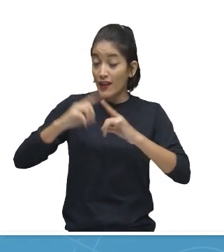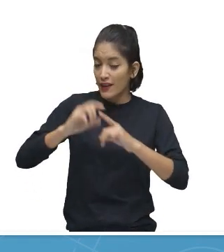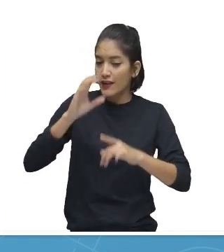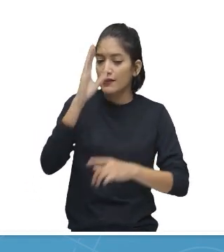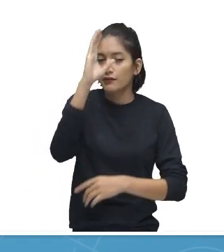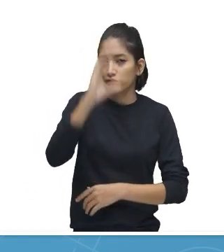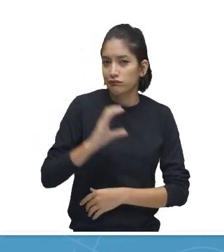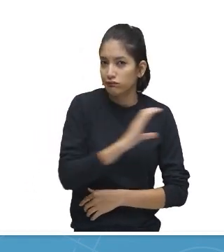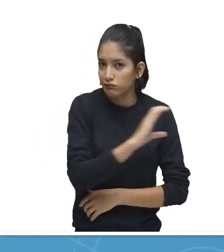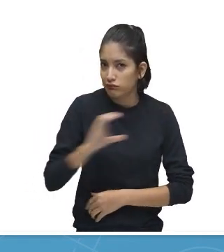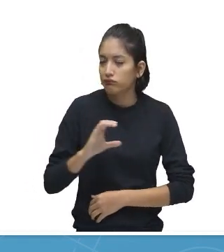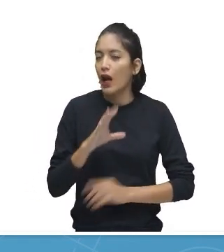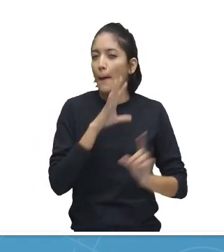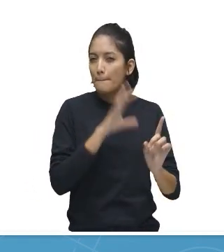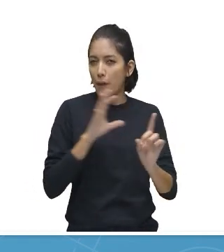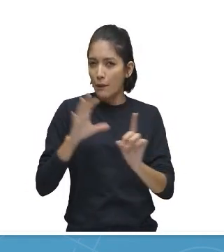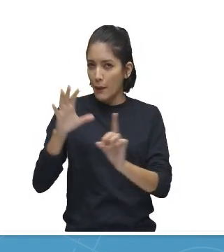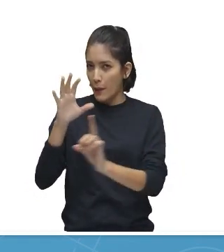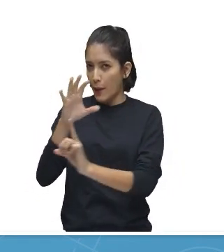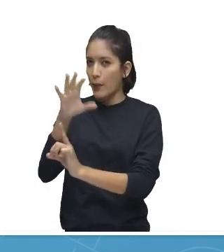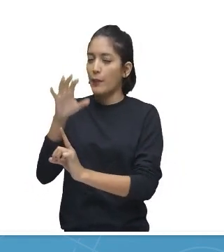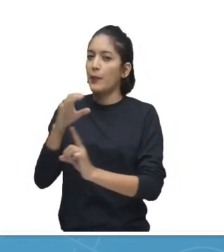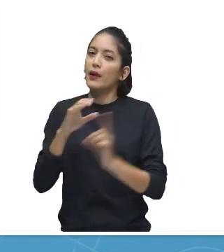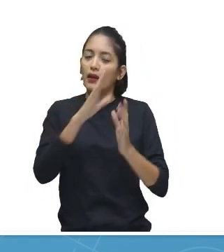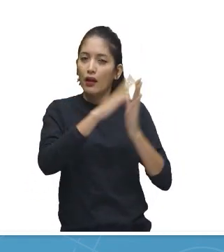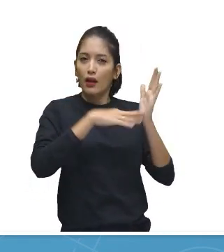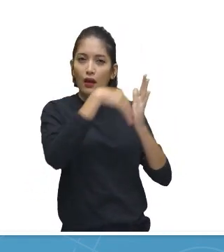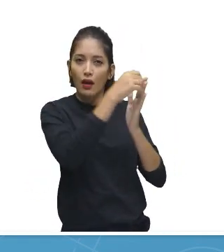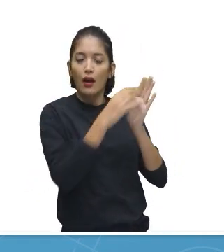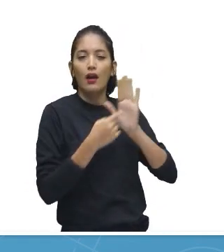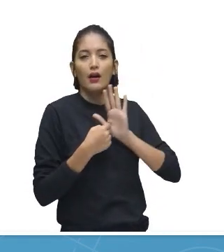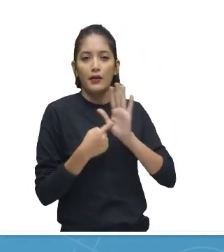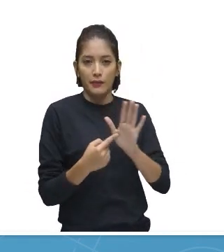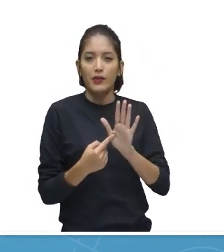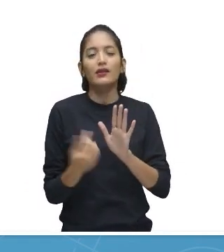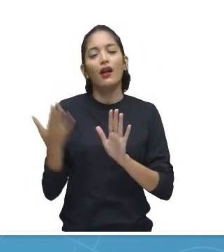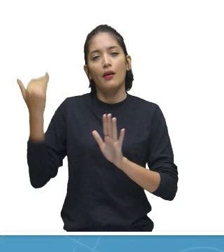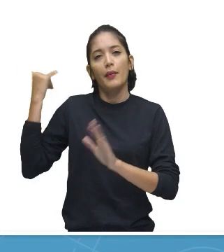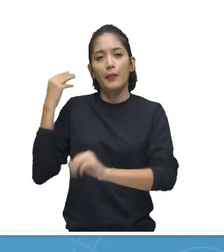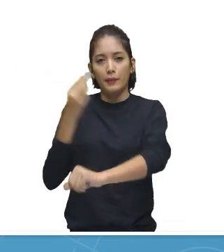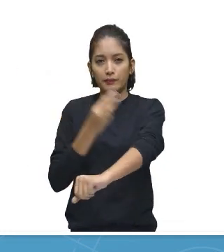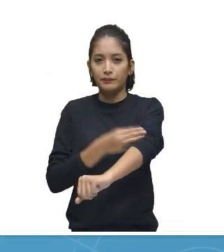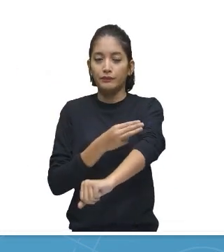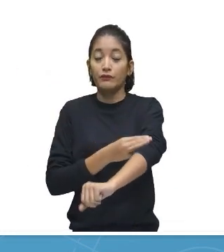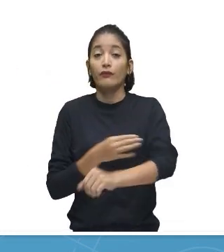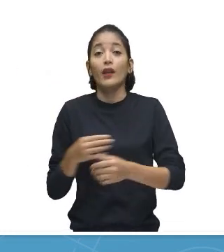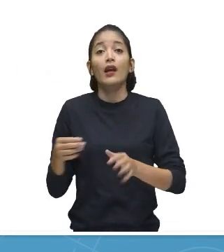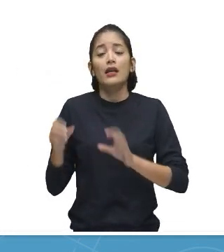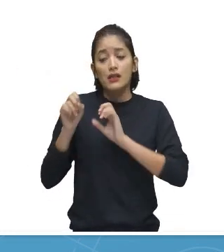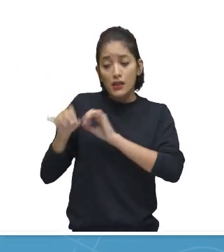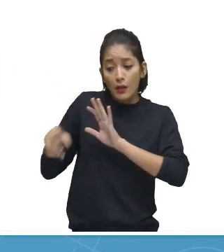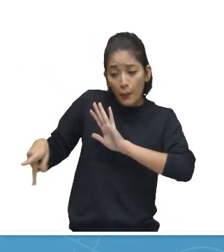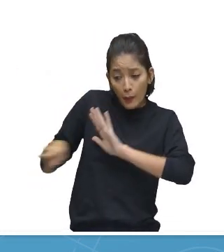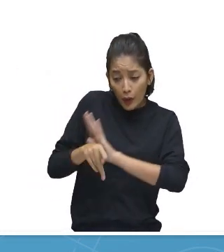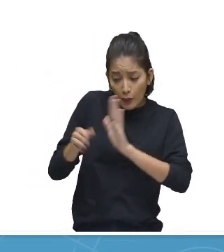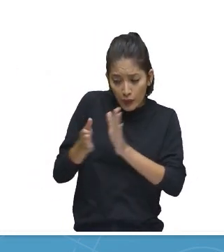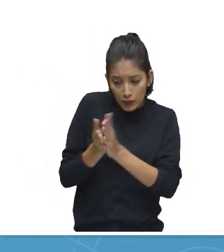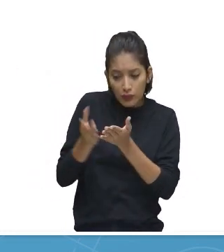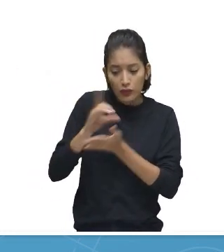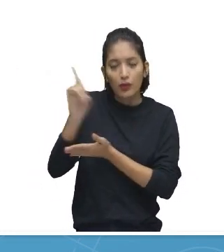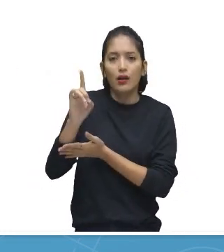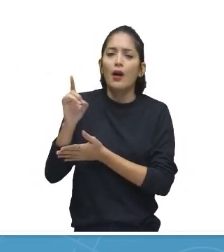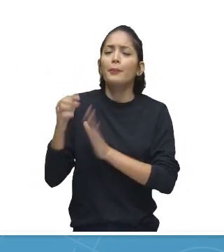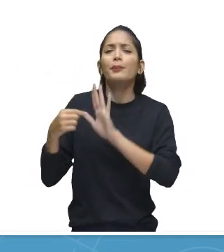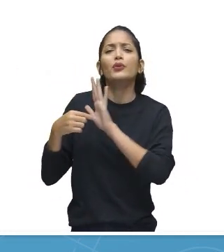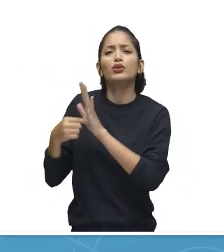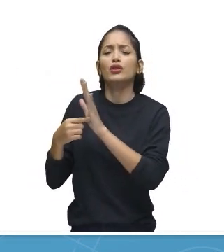influenciou bastante na arte medieval, que é essa arte produzida aí na Idade Média, né? Ensinamentos da Bíblia eram reproduzidos nas